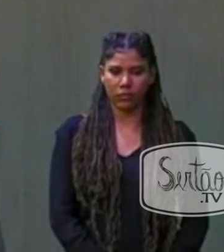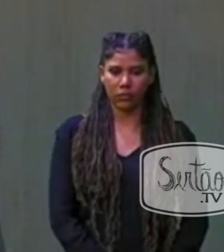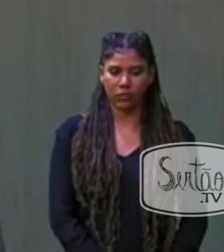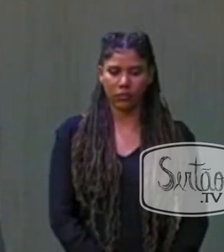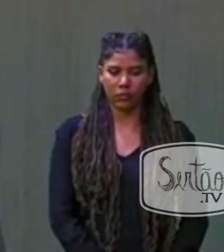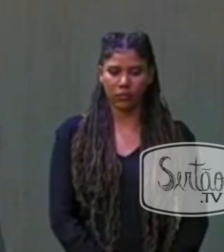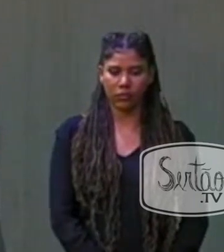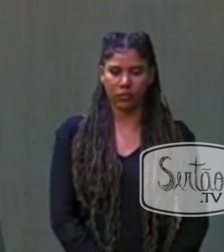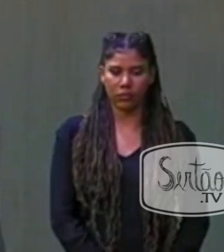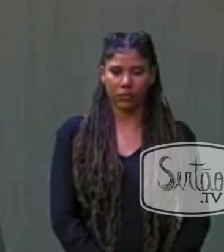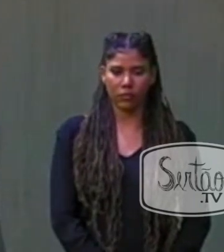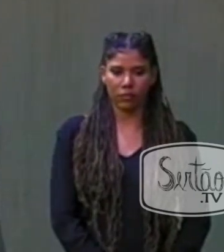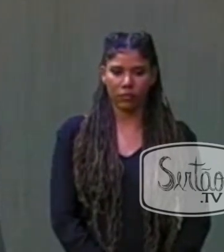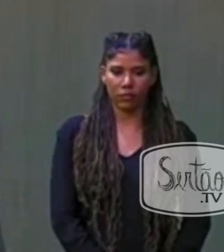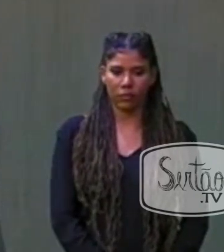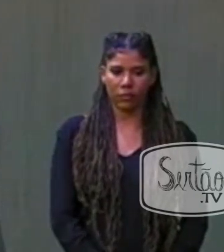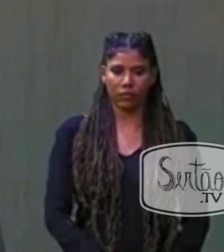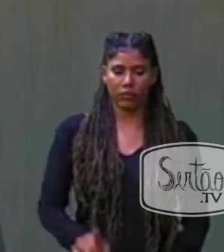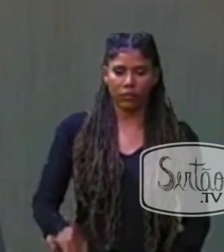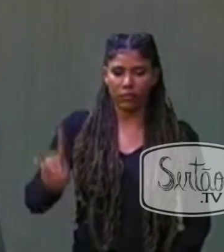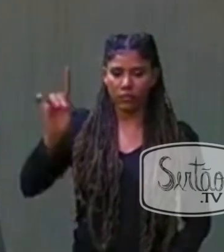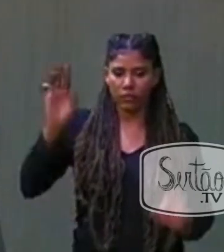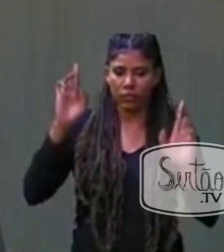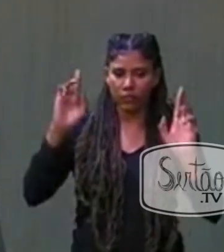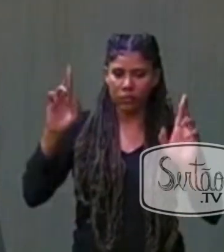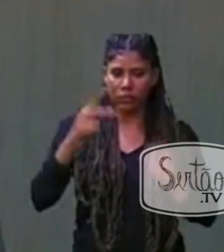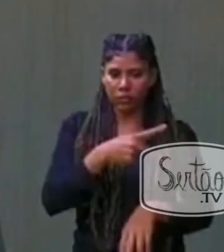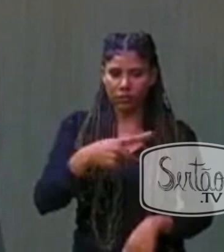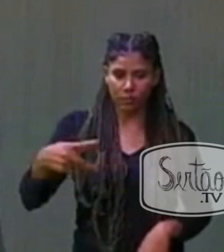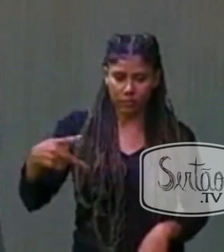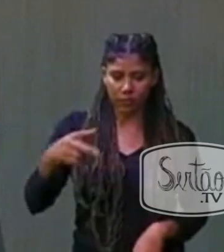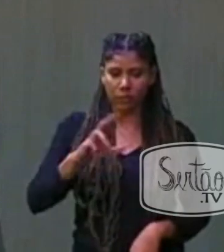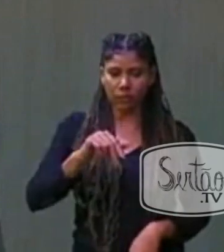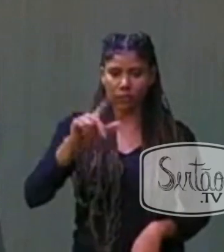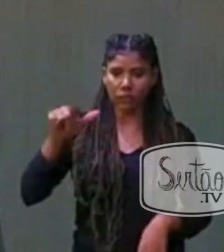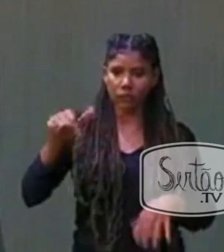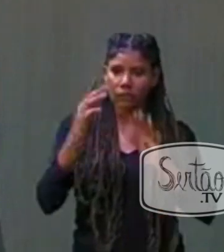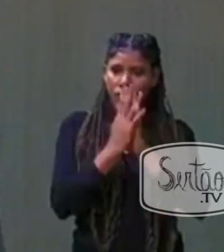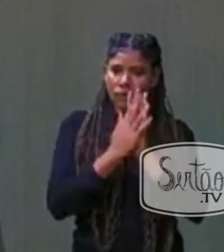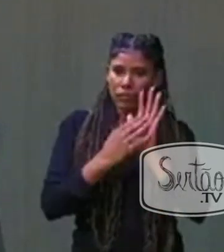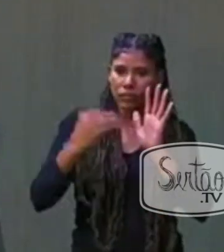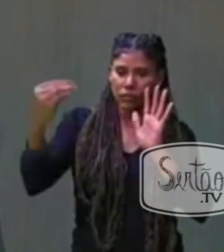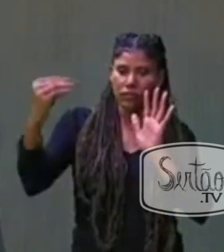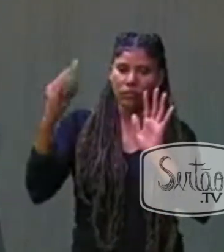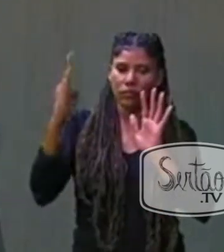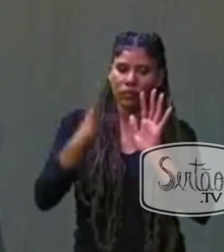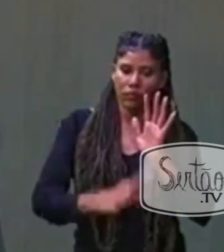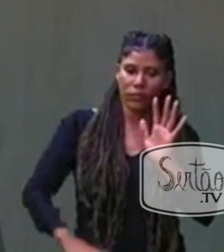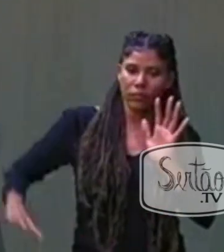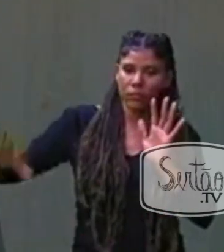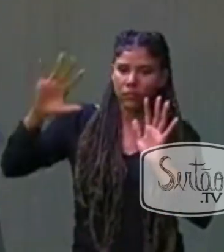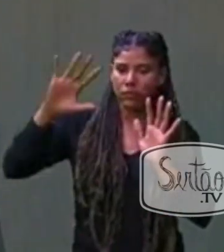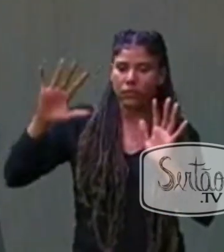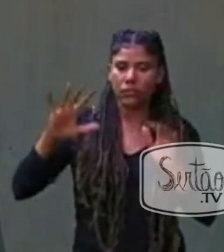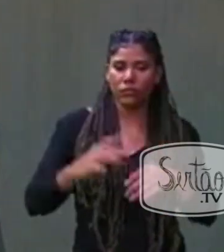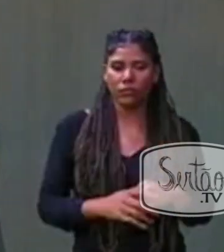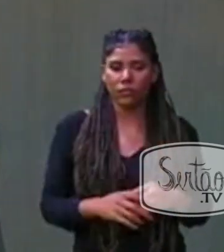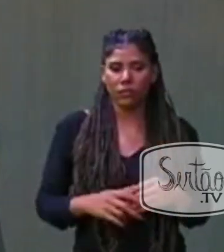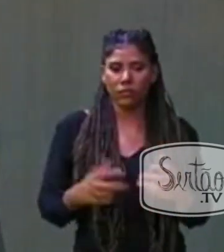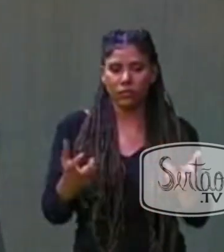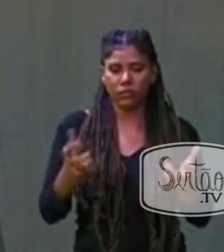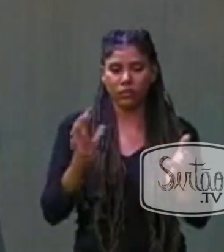Para, se Deus quiser, o presidente Lula replicar esse programa para todo o país, e eu quero